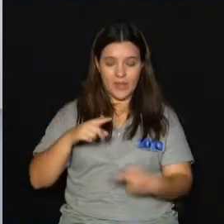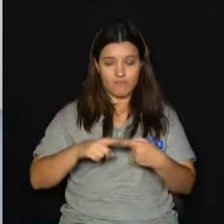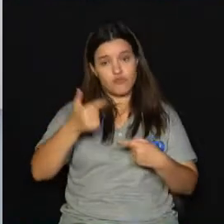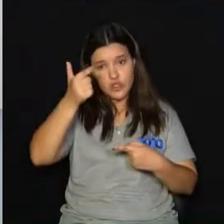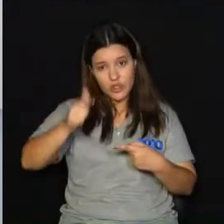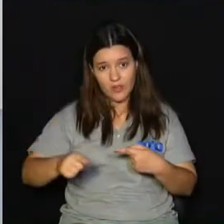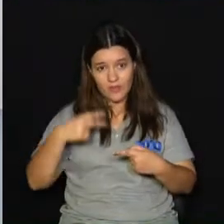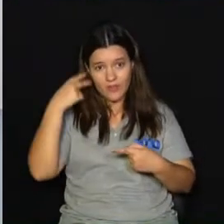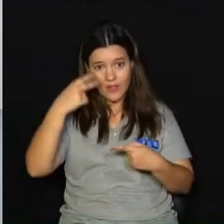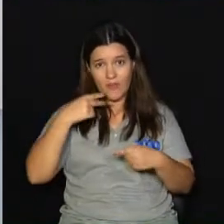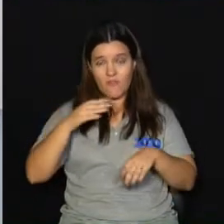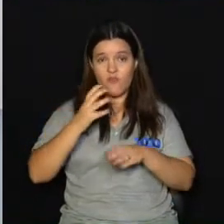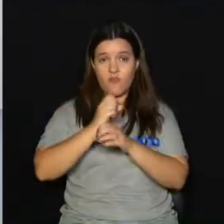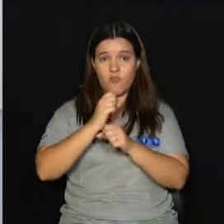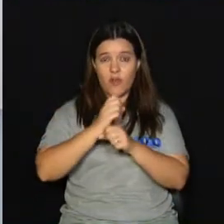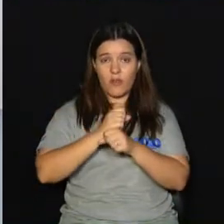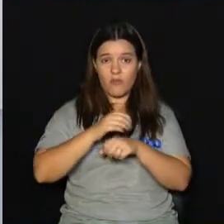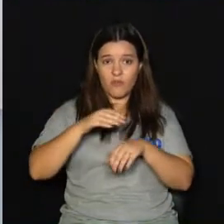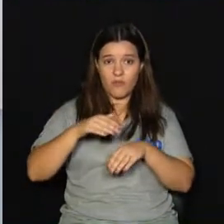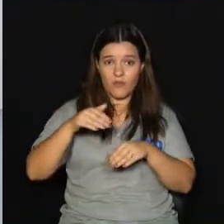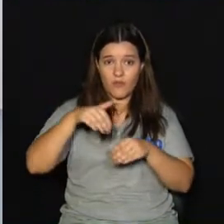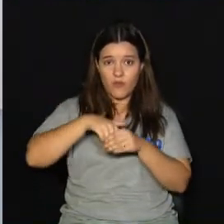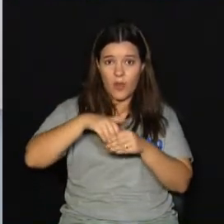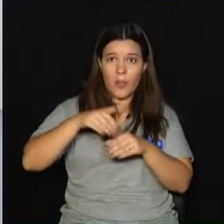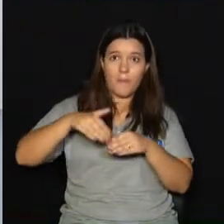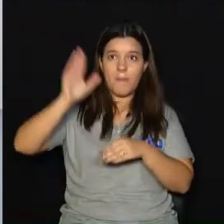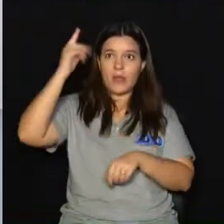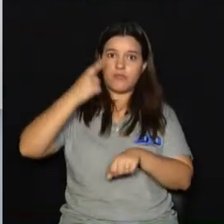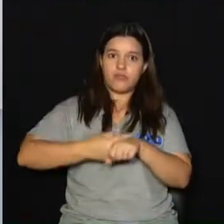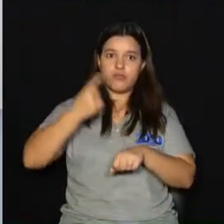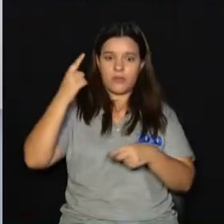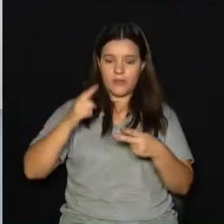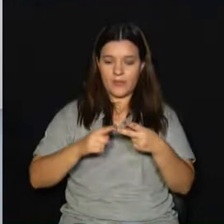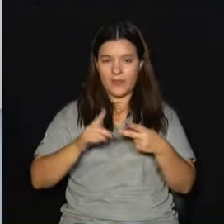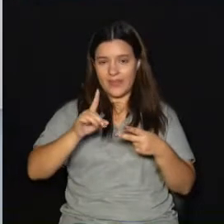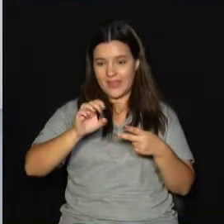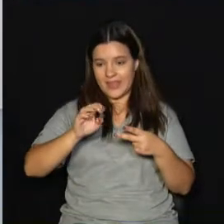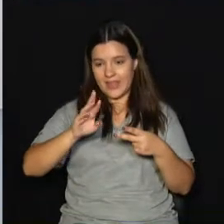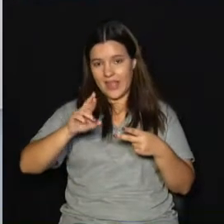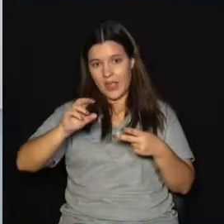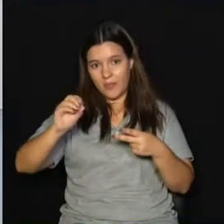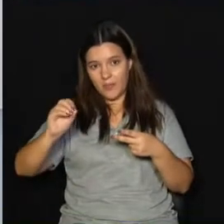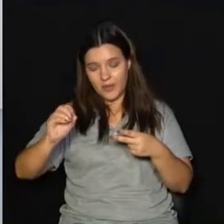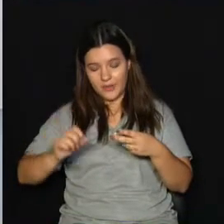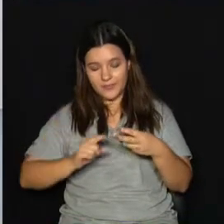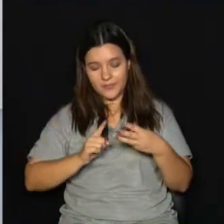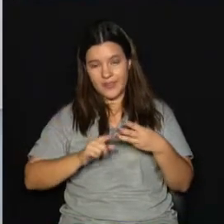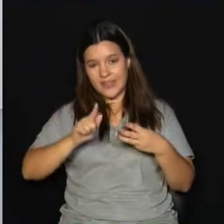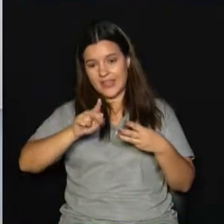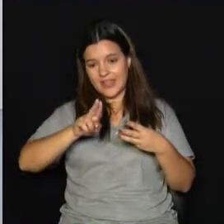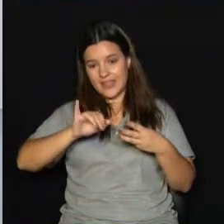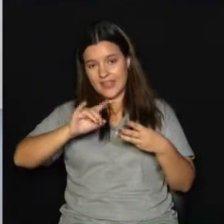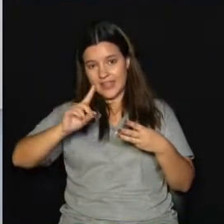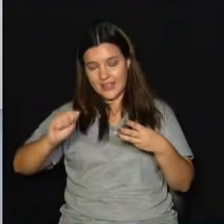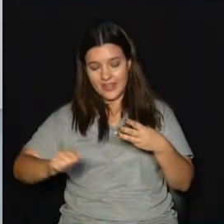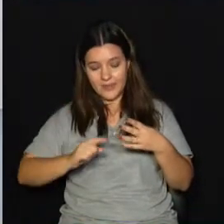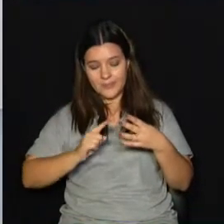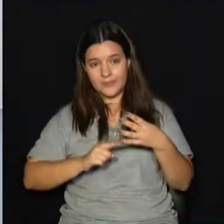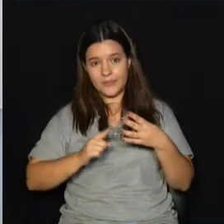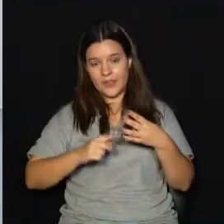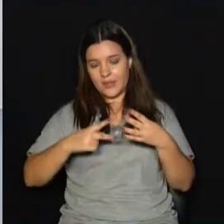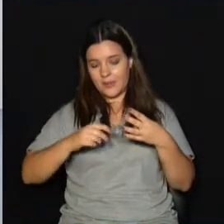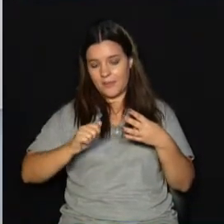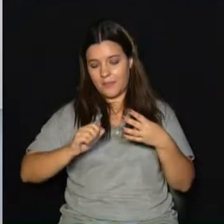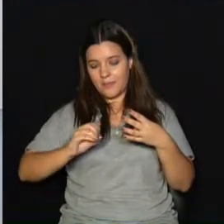reeleição e a mais votada, um fato inédito também. A Débora Palermo, do PSC. Guida Calisto, do PT, e a